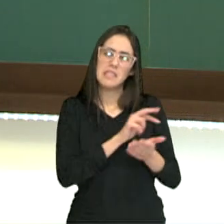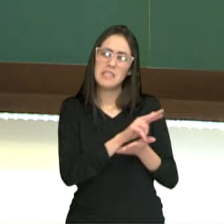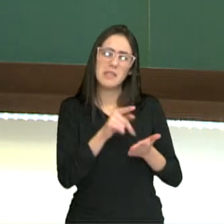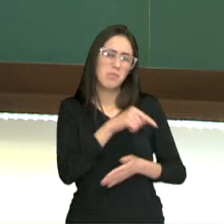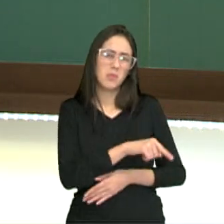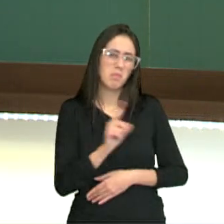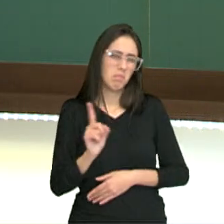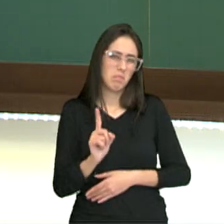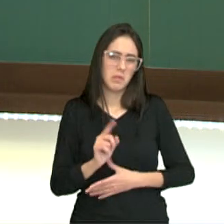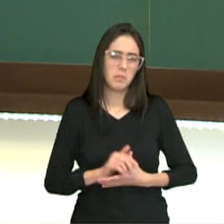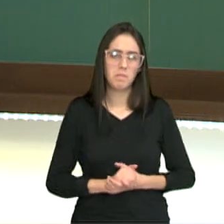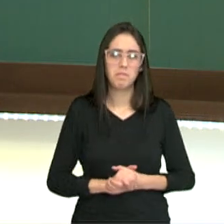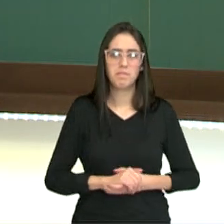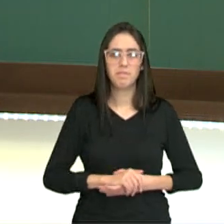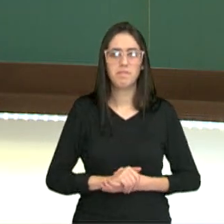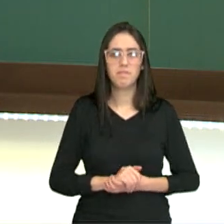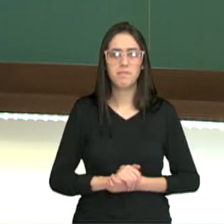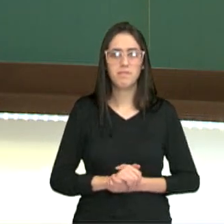esporte.